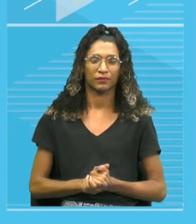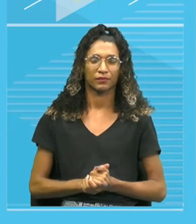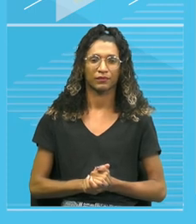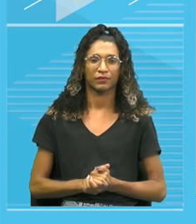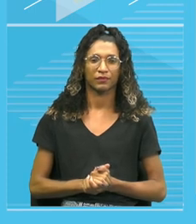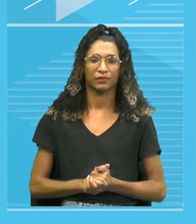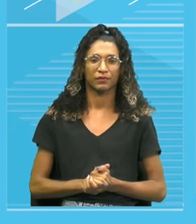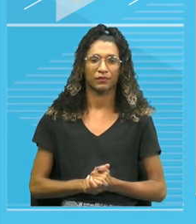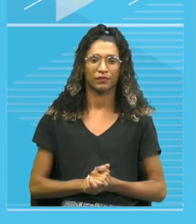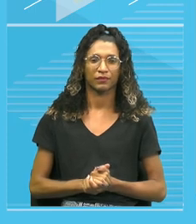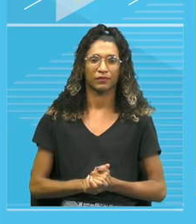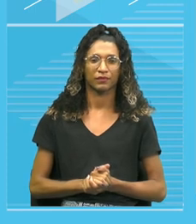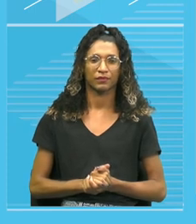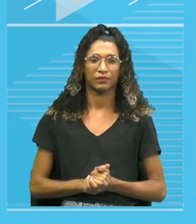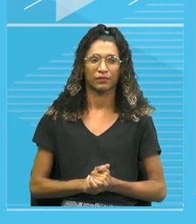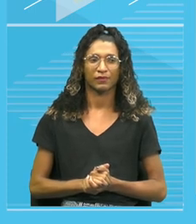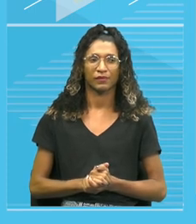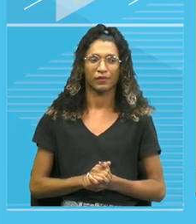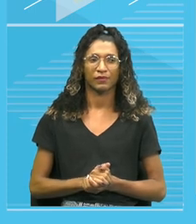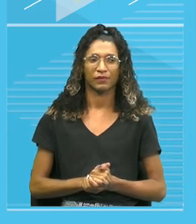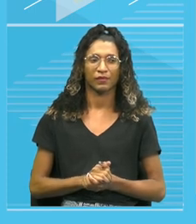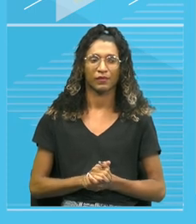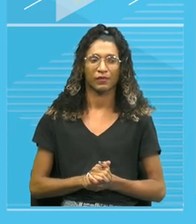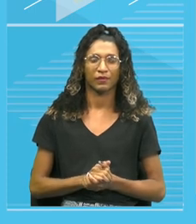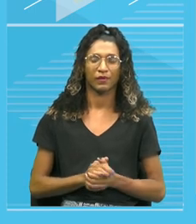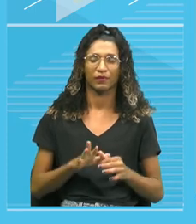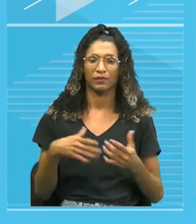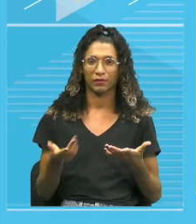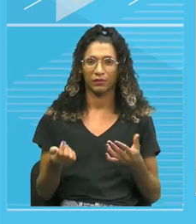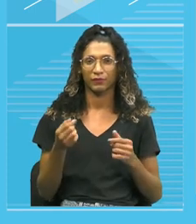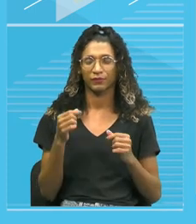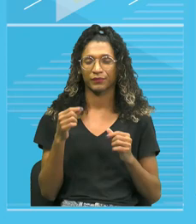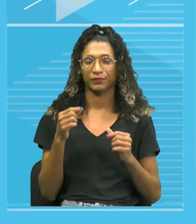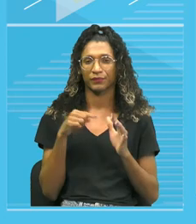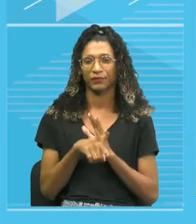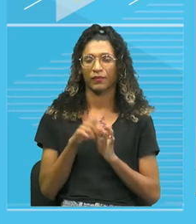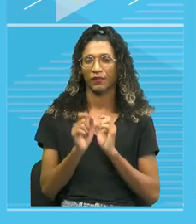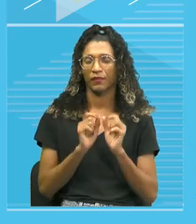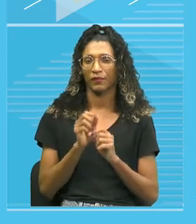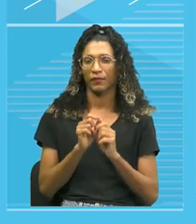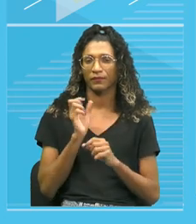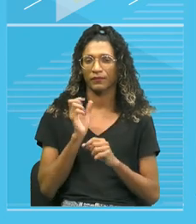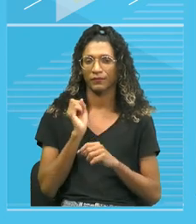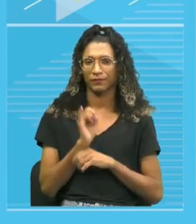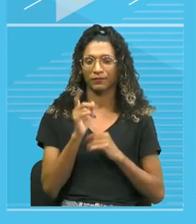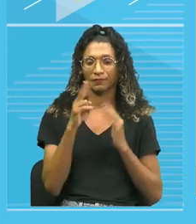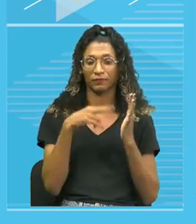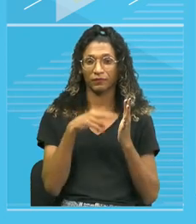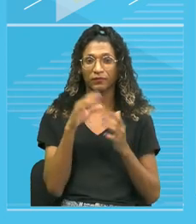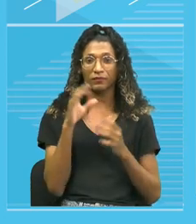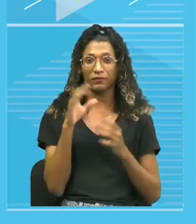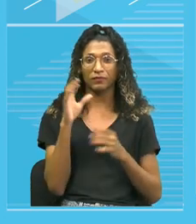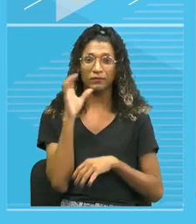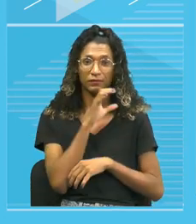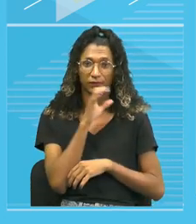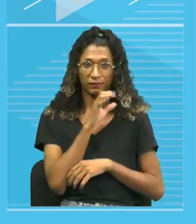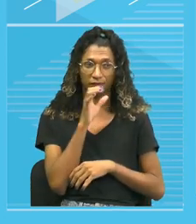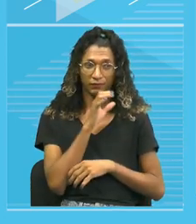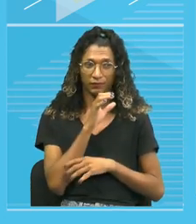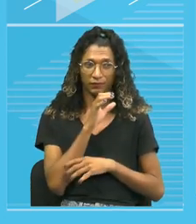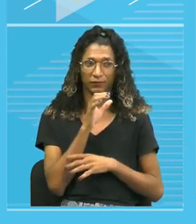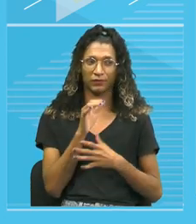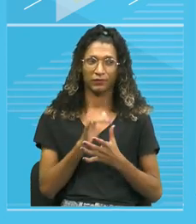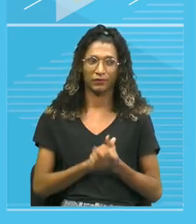por o problema dessa questão é que se você leu ela com pressa você se emocionou